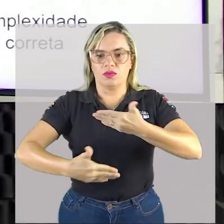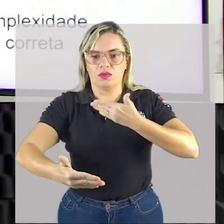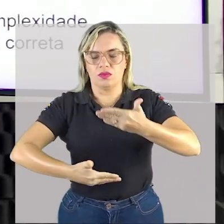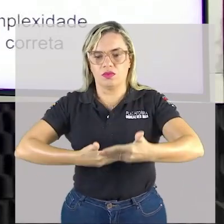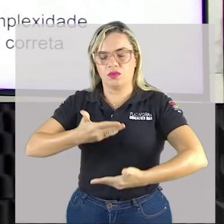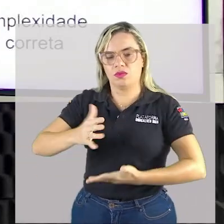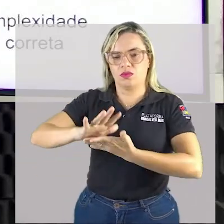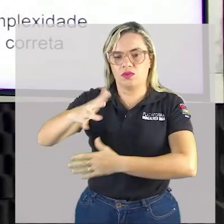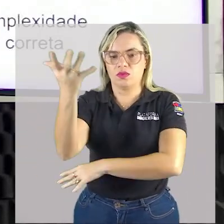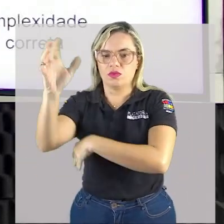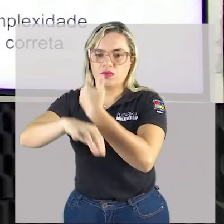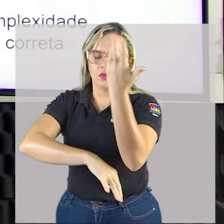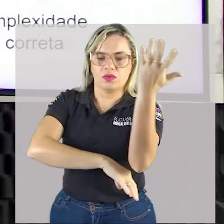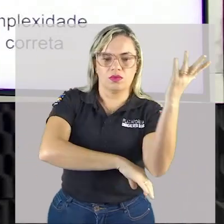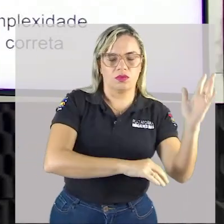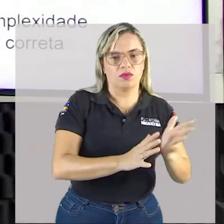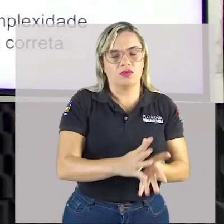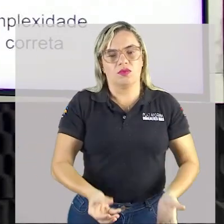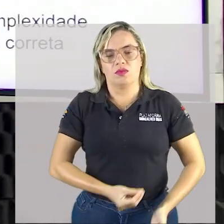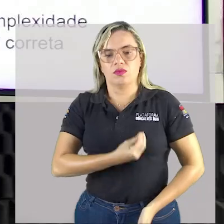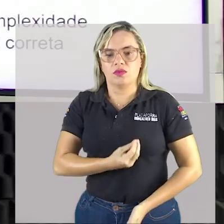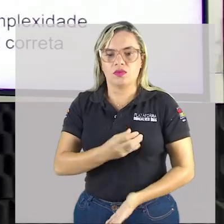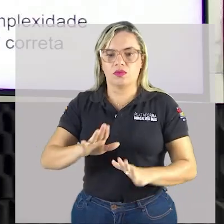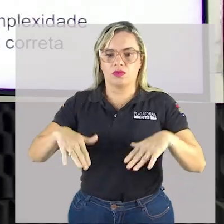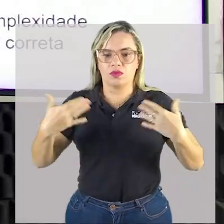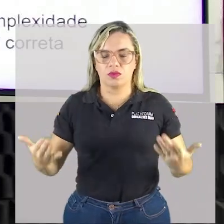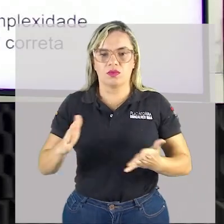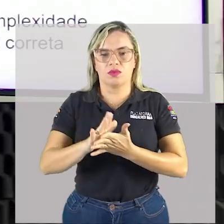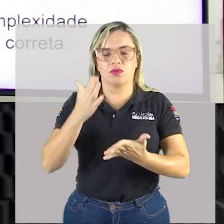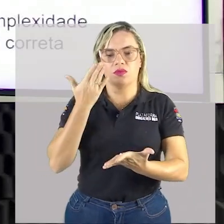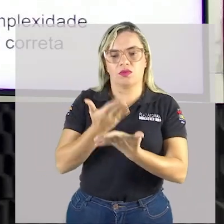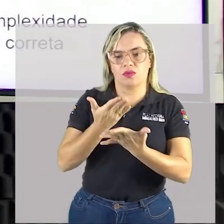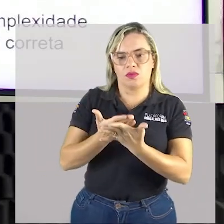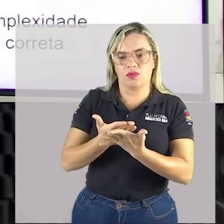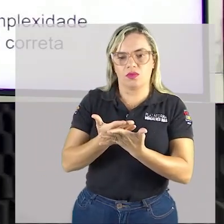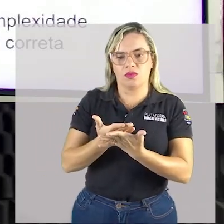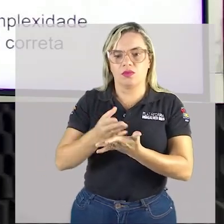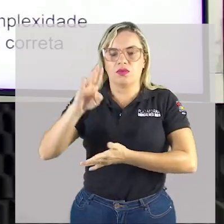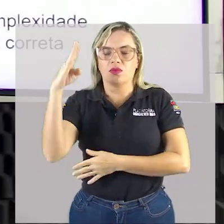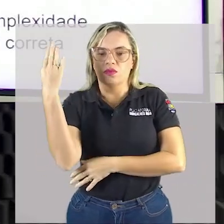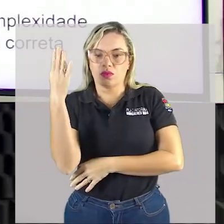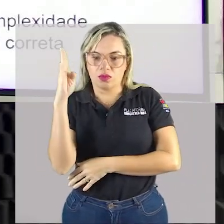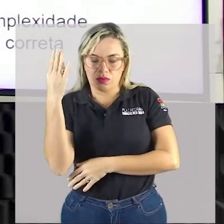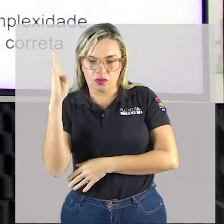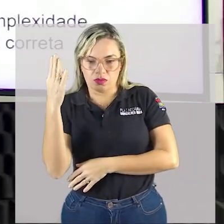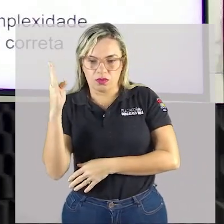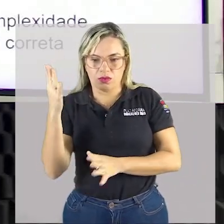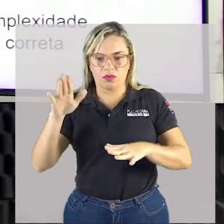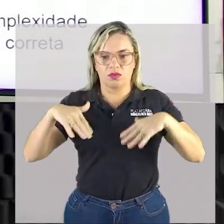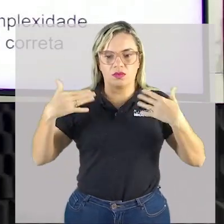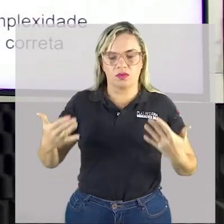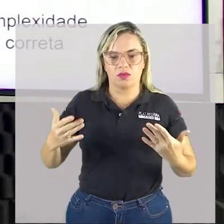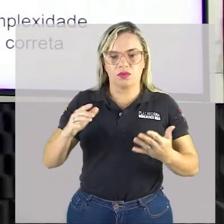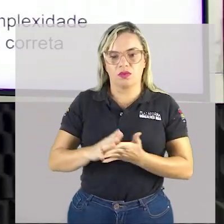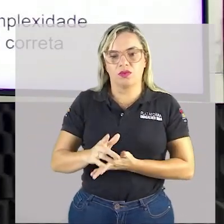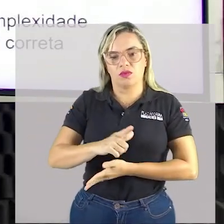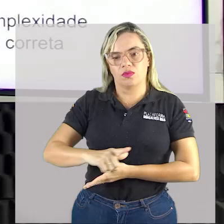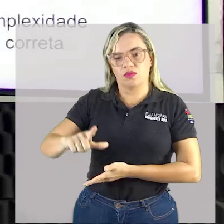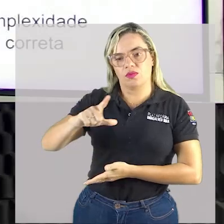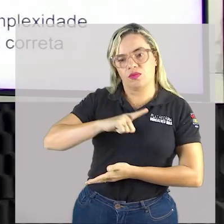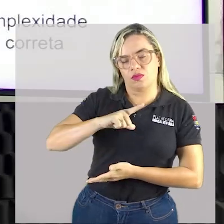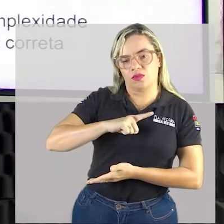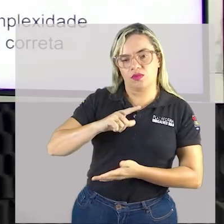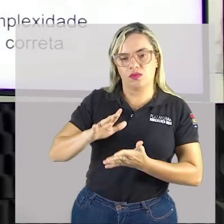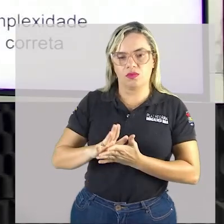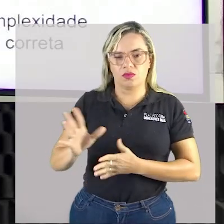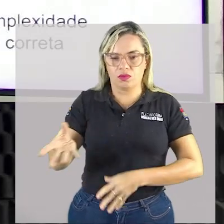entre si e com o meio ambiente em que vivem. Estudar biologia consiste